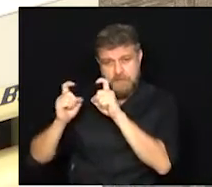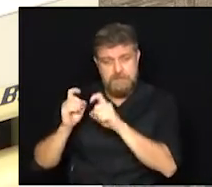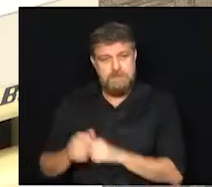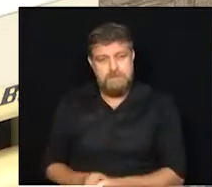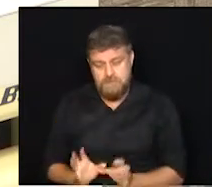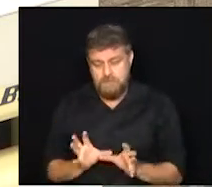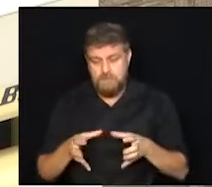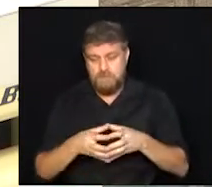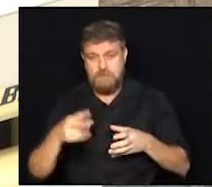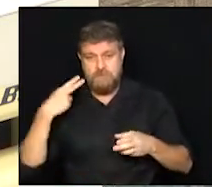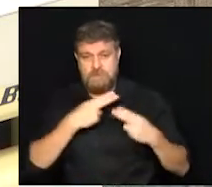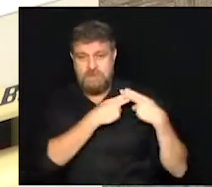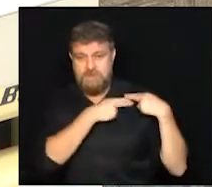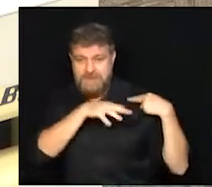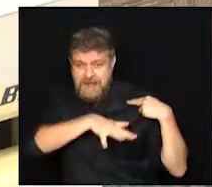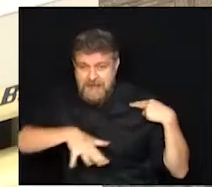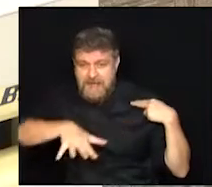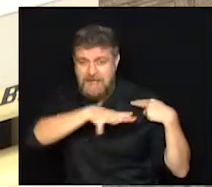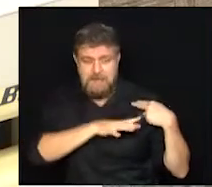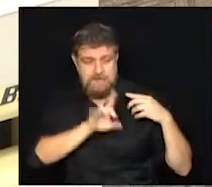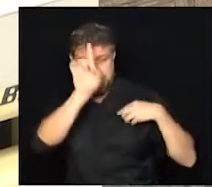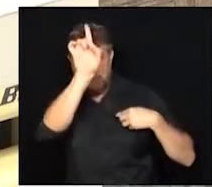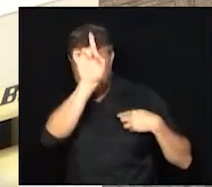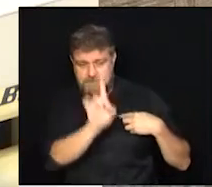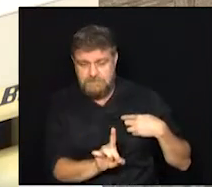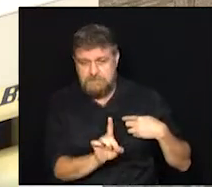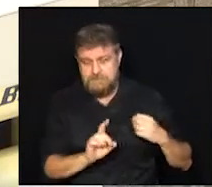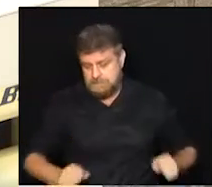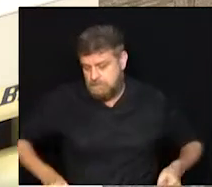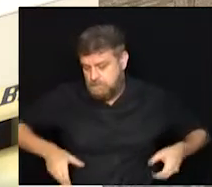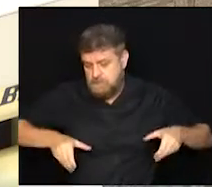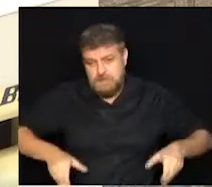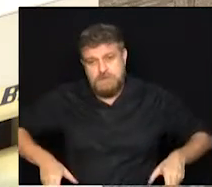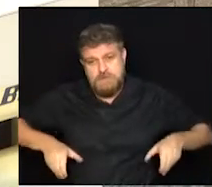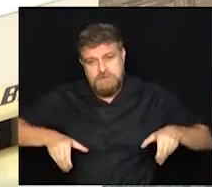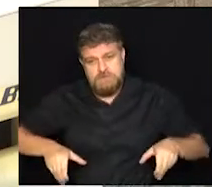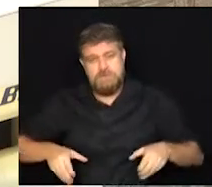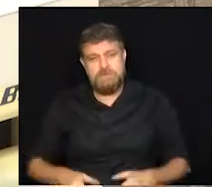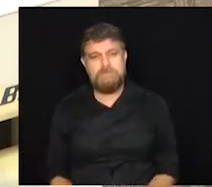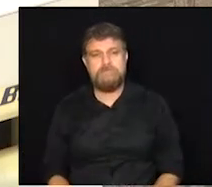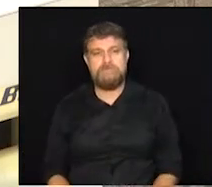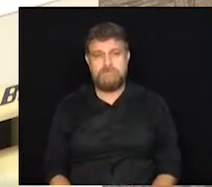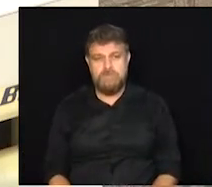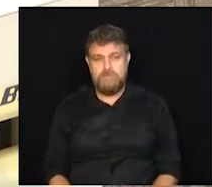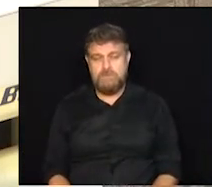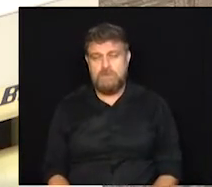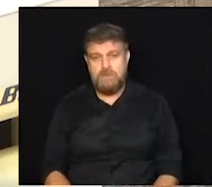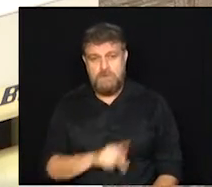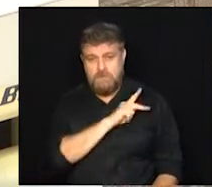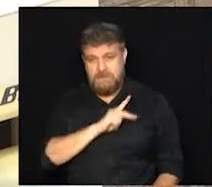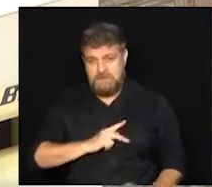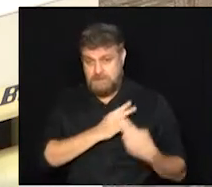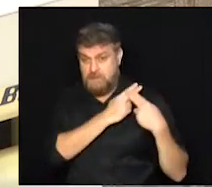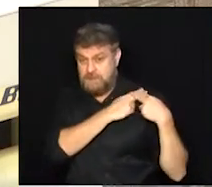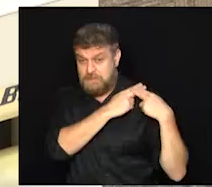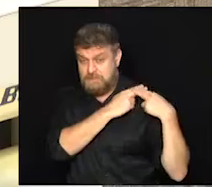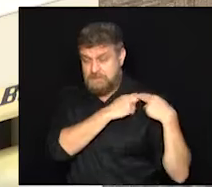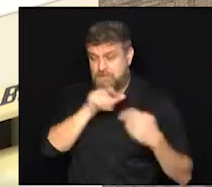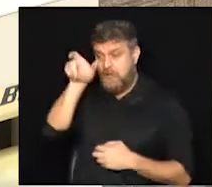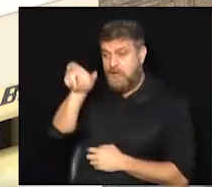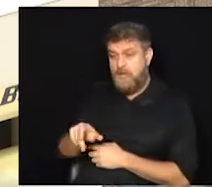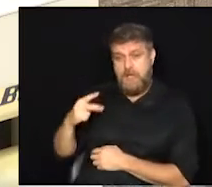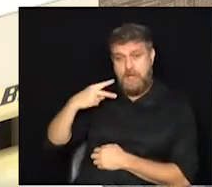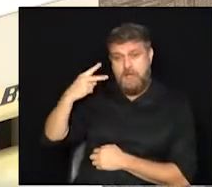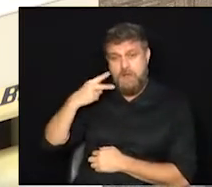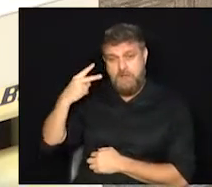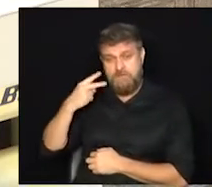da Comissão Permanente das Pessoas com Deficiência ou Mobilidade Reduzida. O presidente da comissão é o vereador